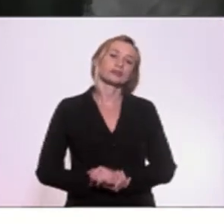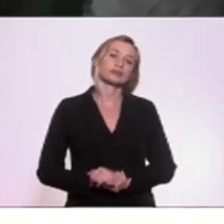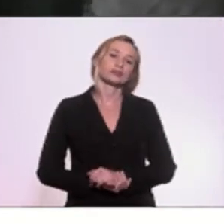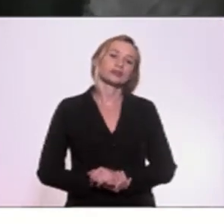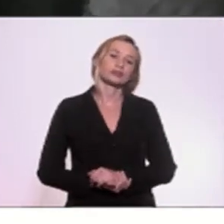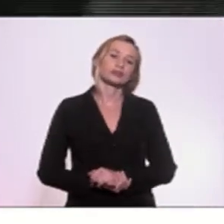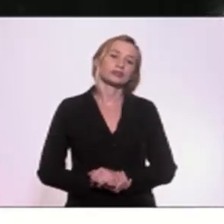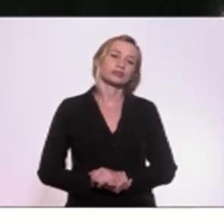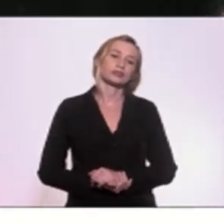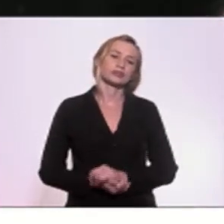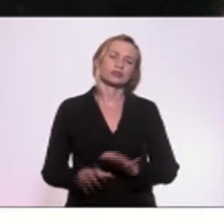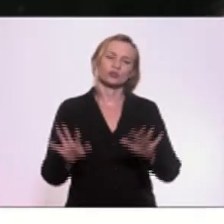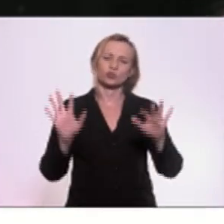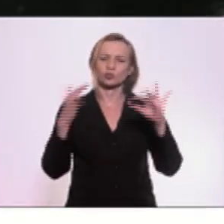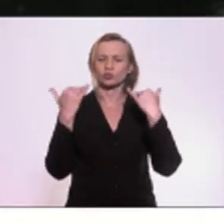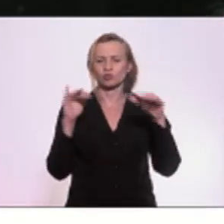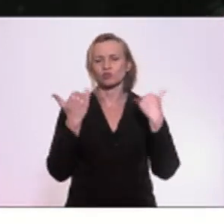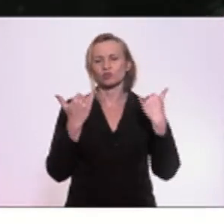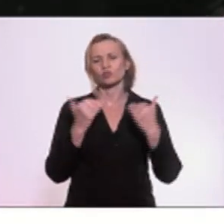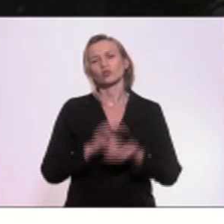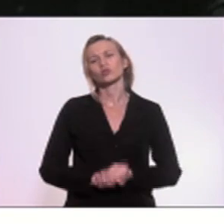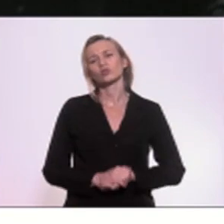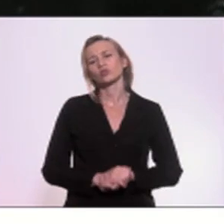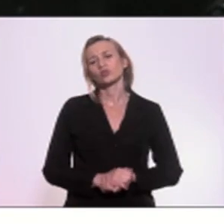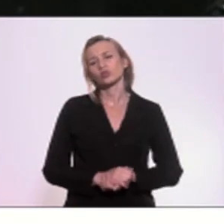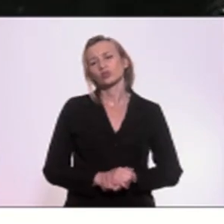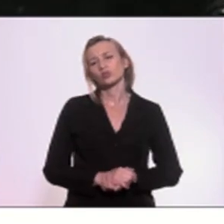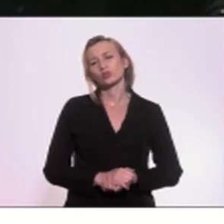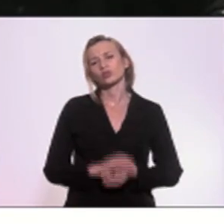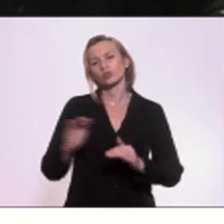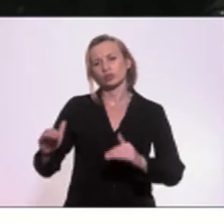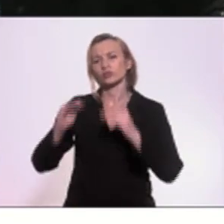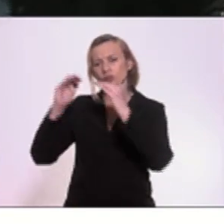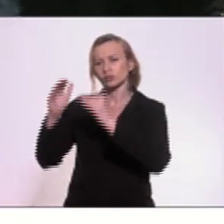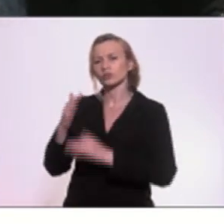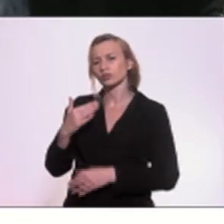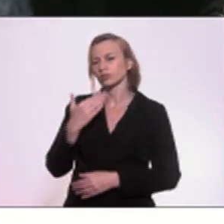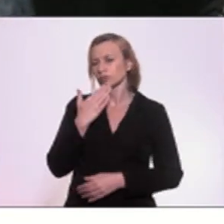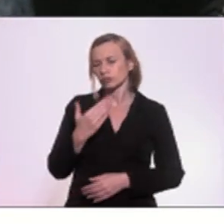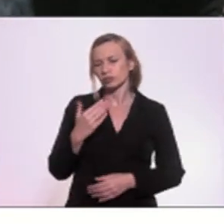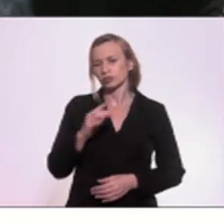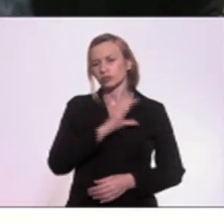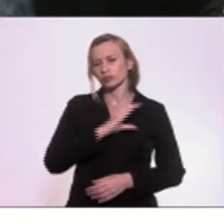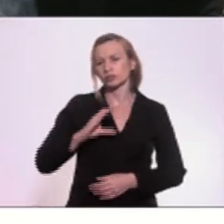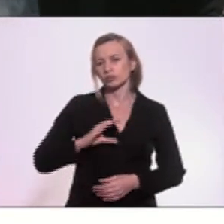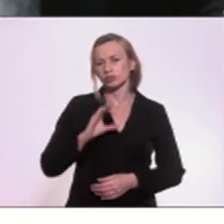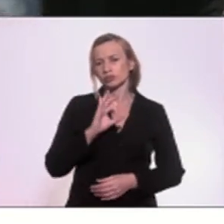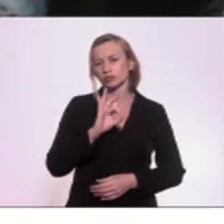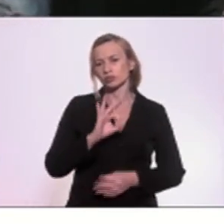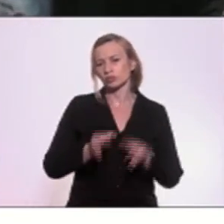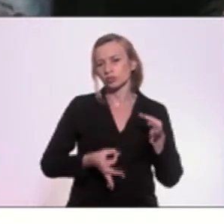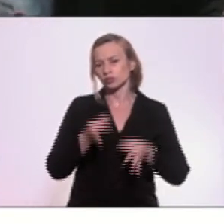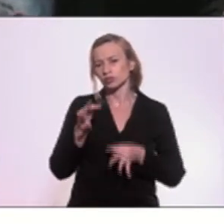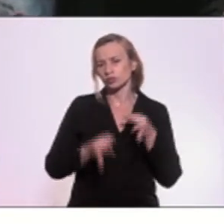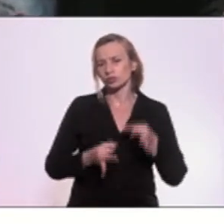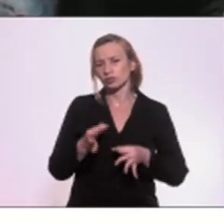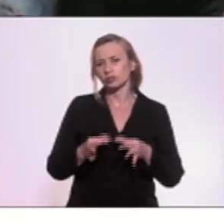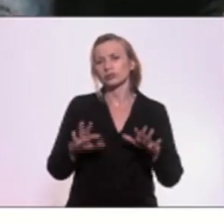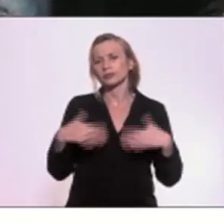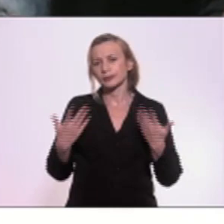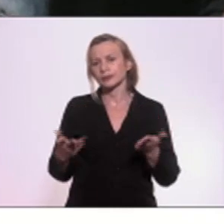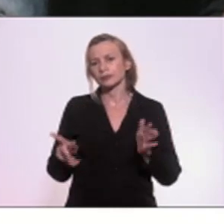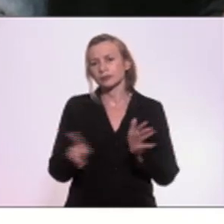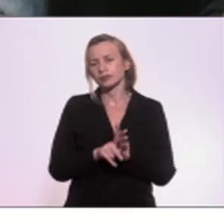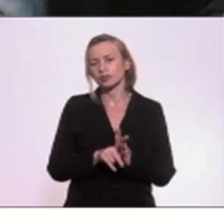Deixa eu chamar a atenção aqui. Vossa Excelência, eu chamei Vossa Excelência para dar o parecer pela Comissão de Constituição e Justiça. Isso. Então, no